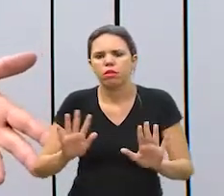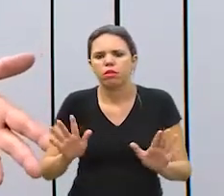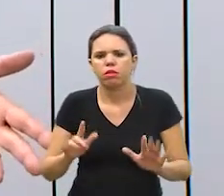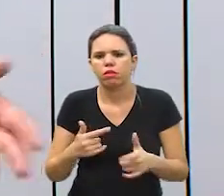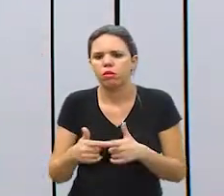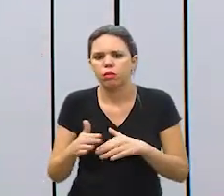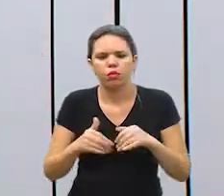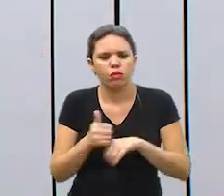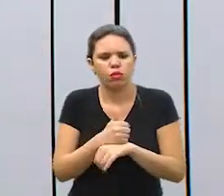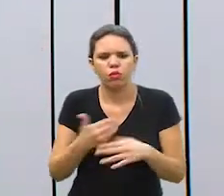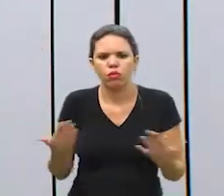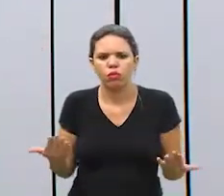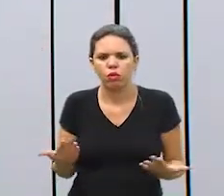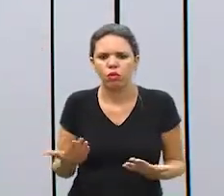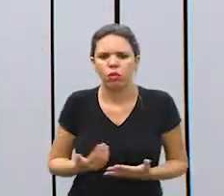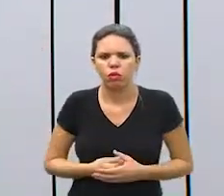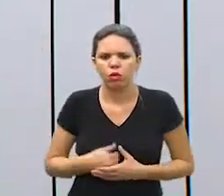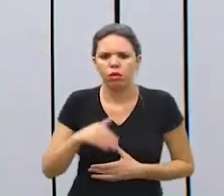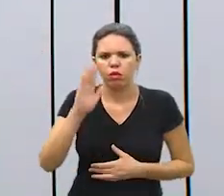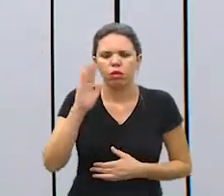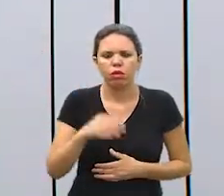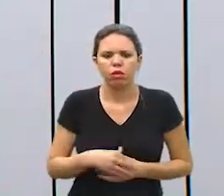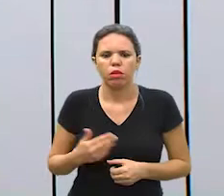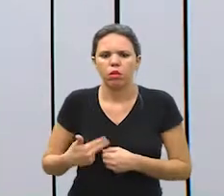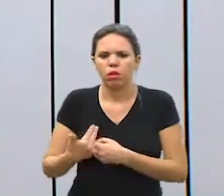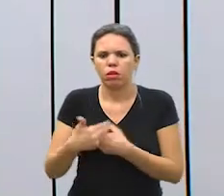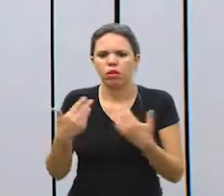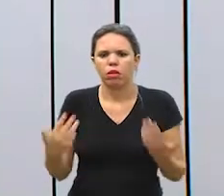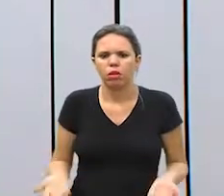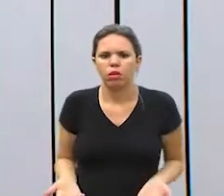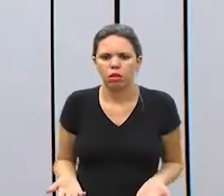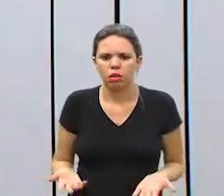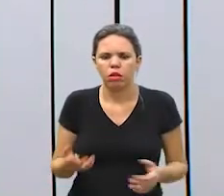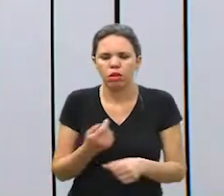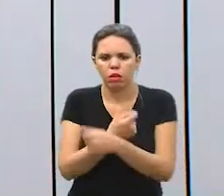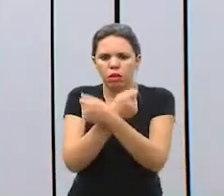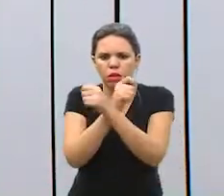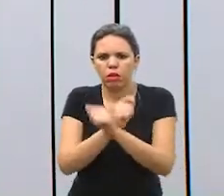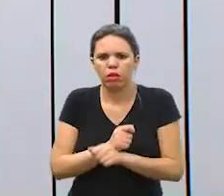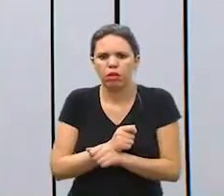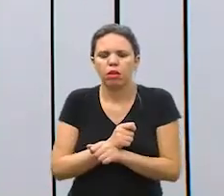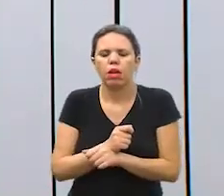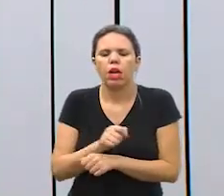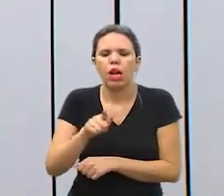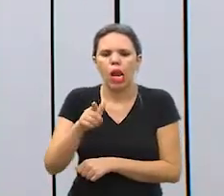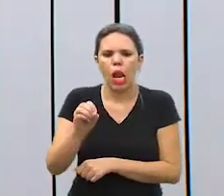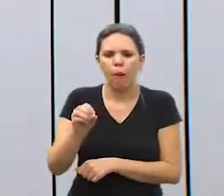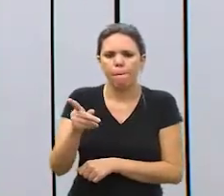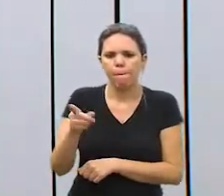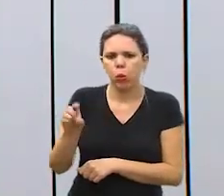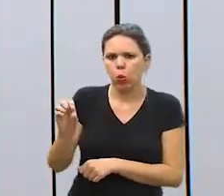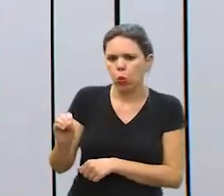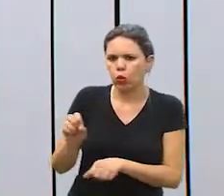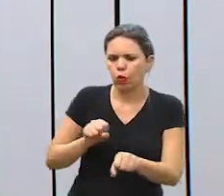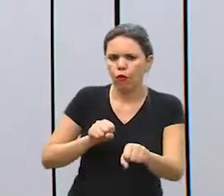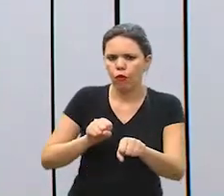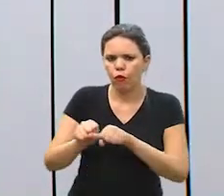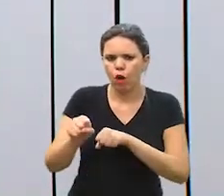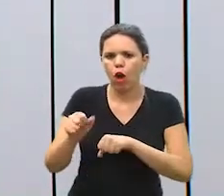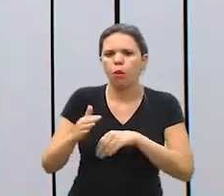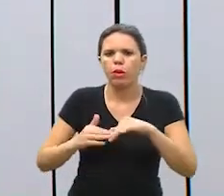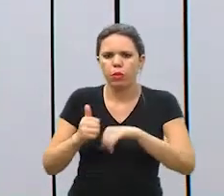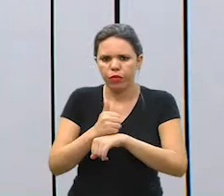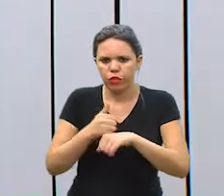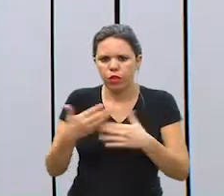esses profissionais. Por mais que a Unicamp, a PUC e a São Leopoldo Mandique formem esses